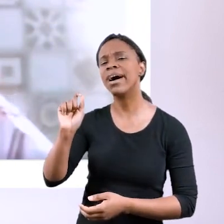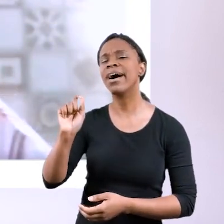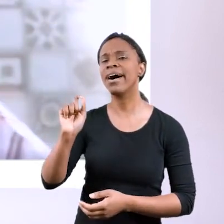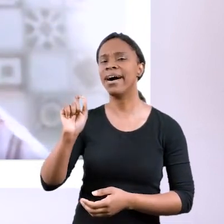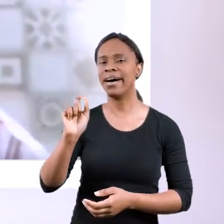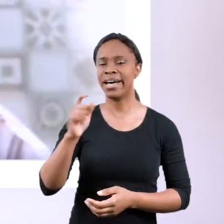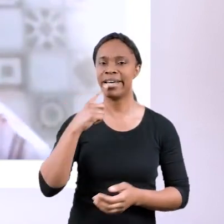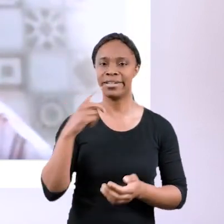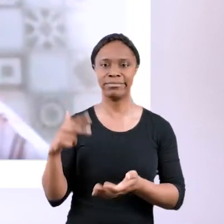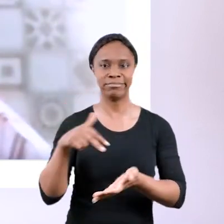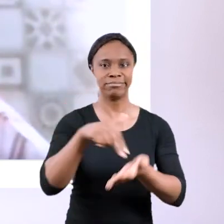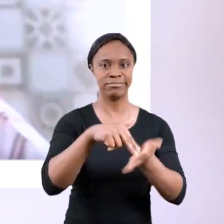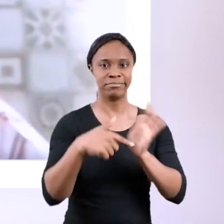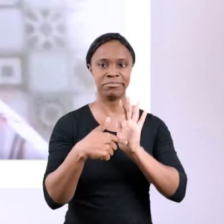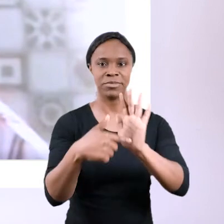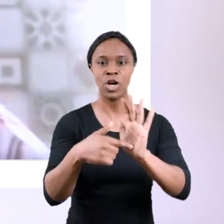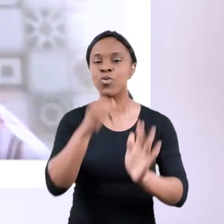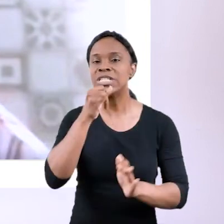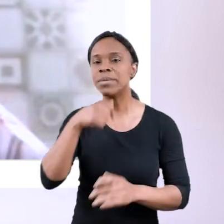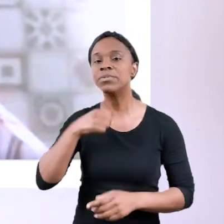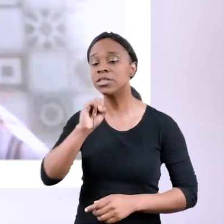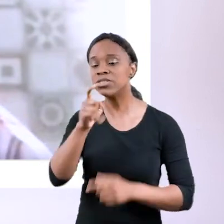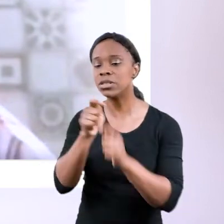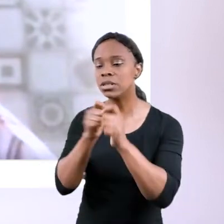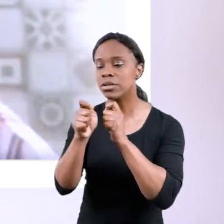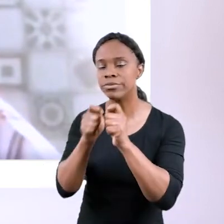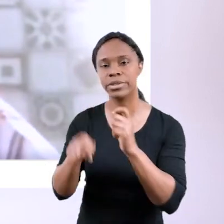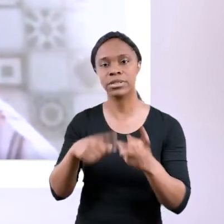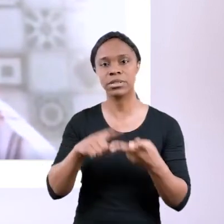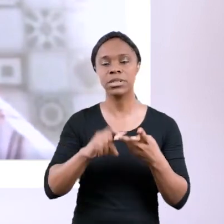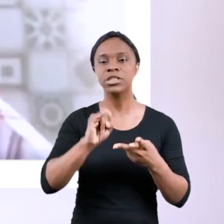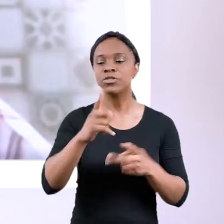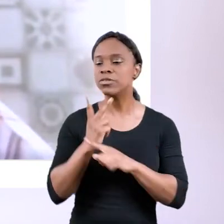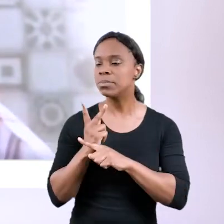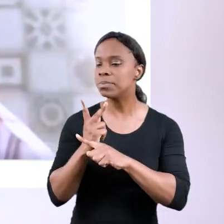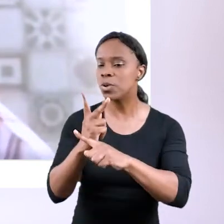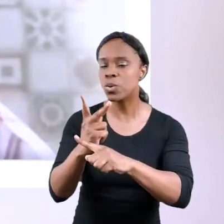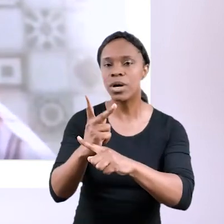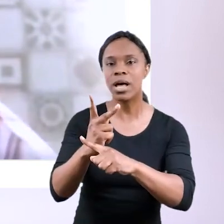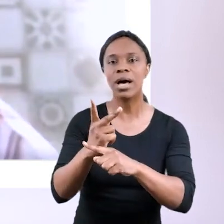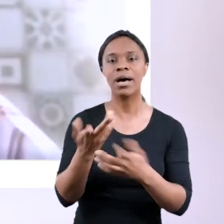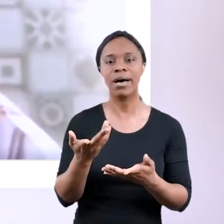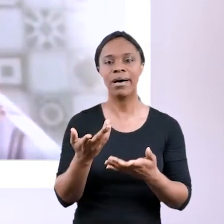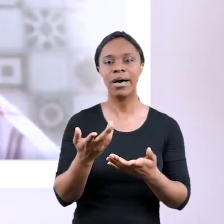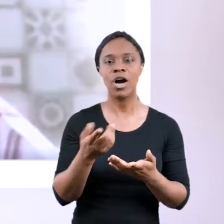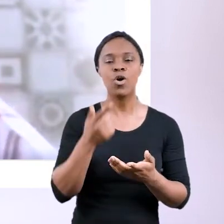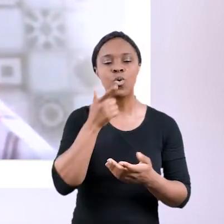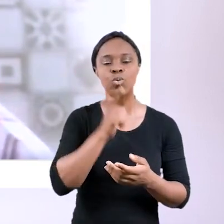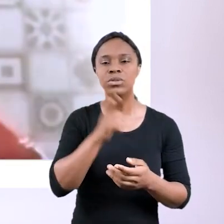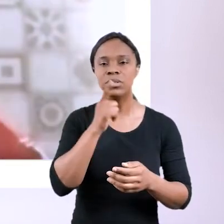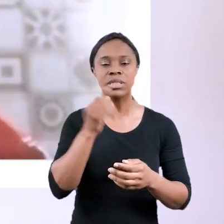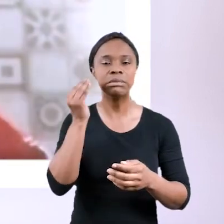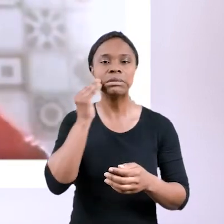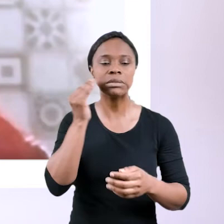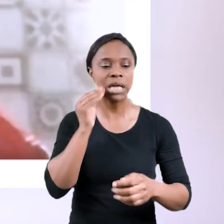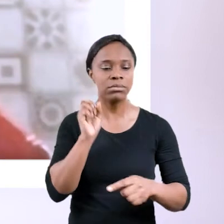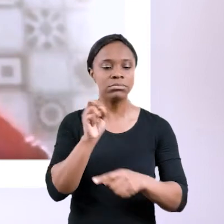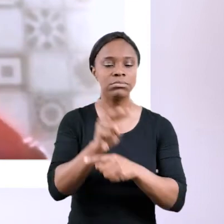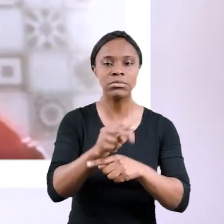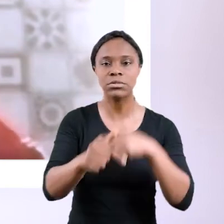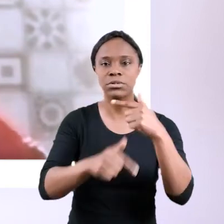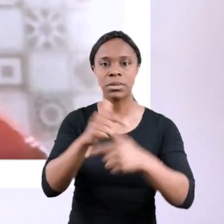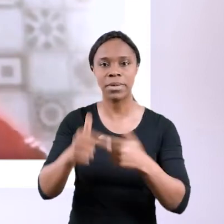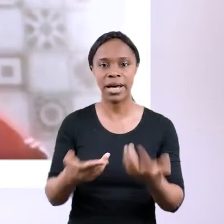apresenta quando você vai fazer uma seleção, quando você vai buscar acessar esse mercado de trabalho. E nós não temos